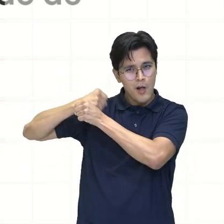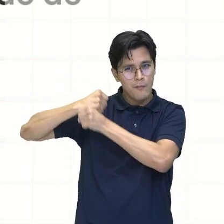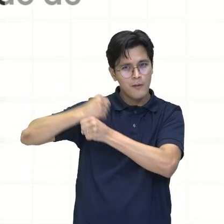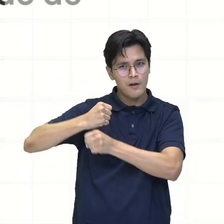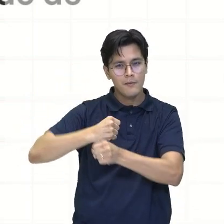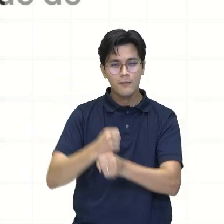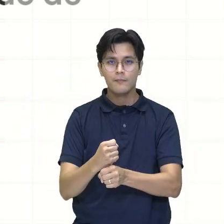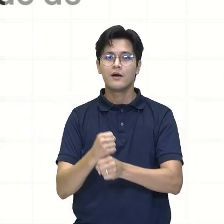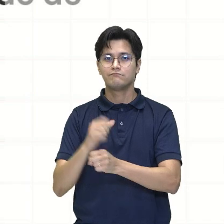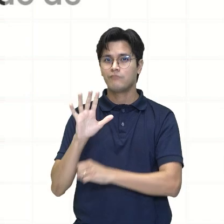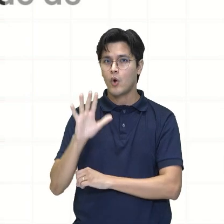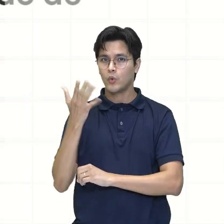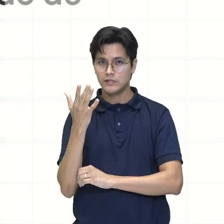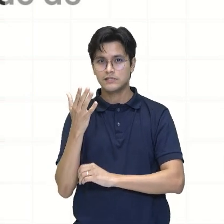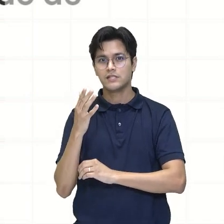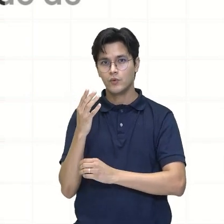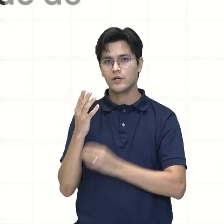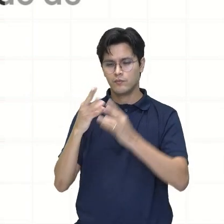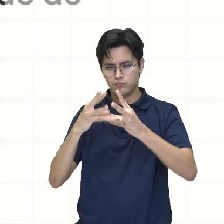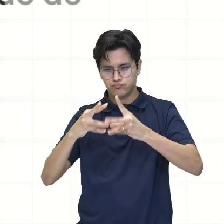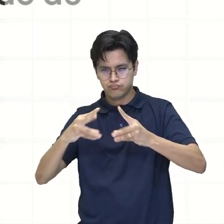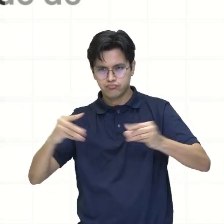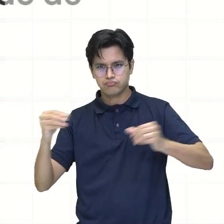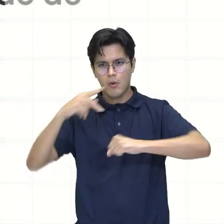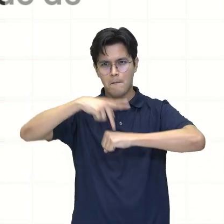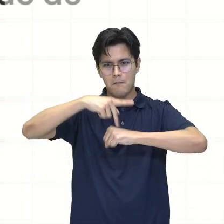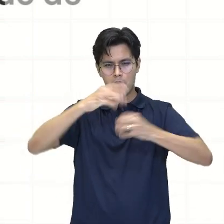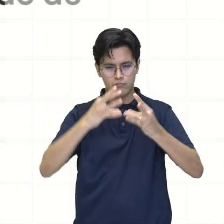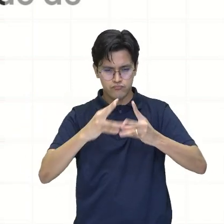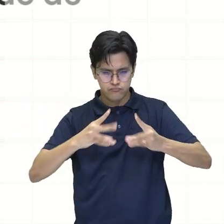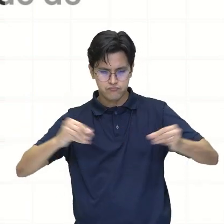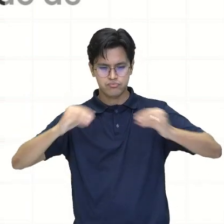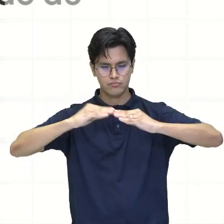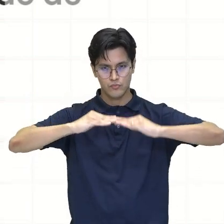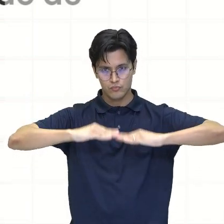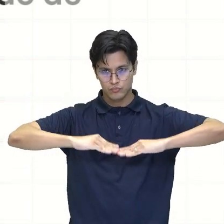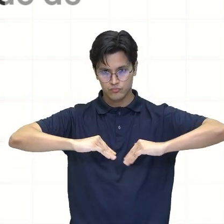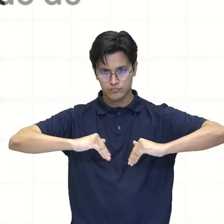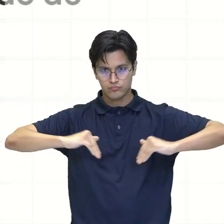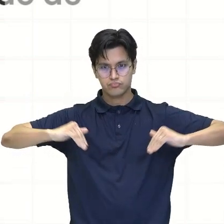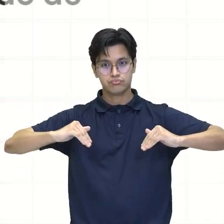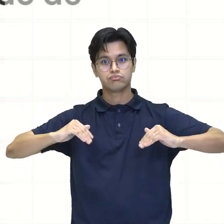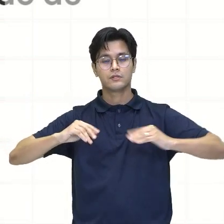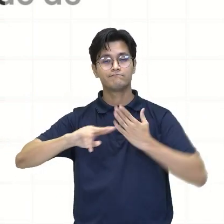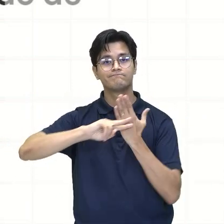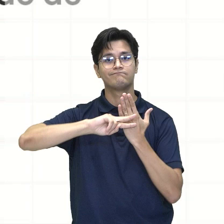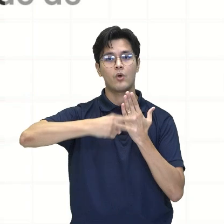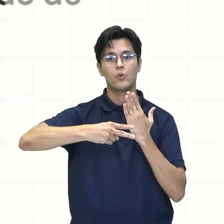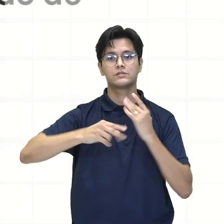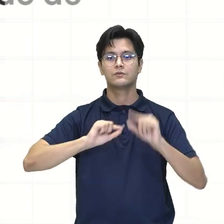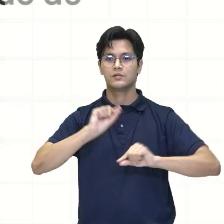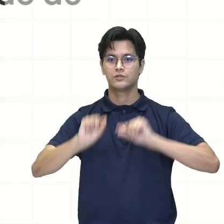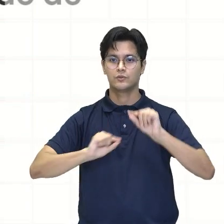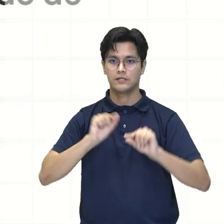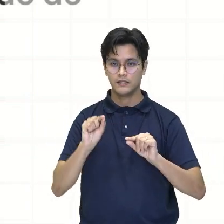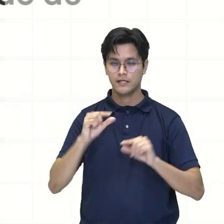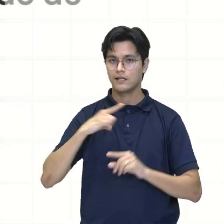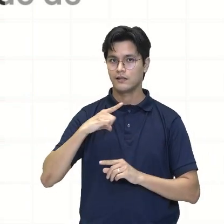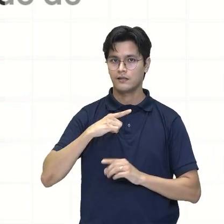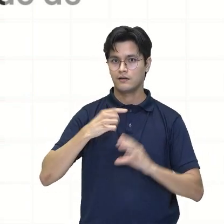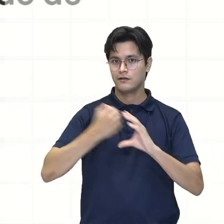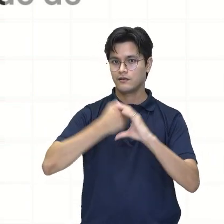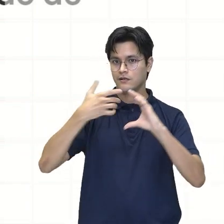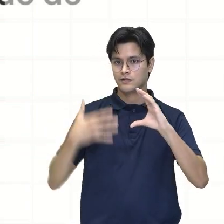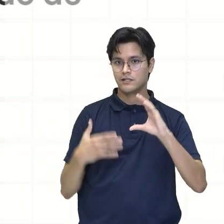vários processos aqui erosivos, tá bom? Como consequência, né, nós temos aqui, olha, as